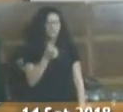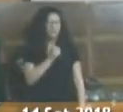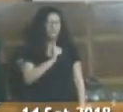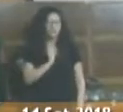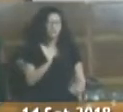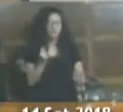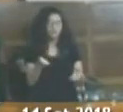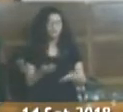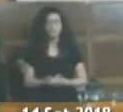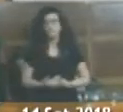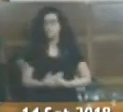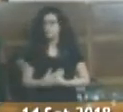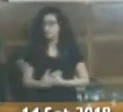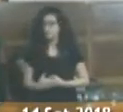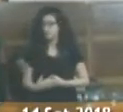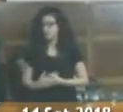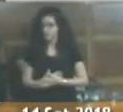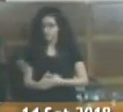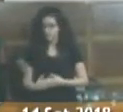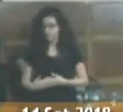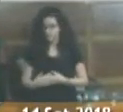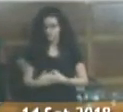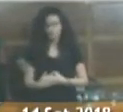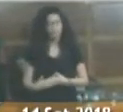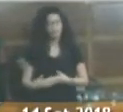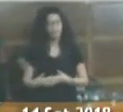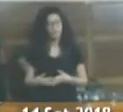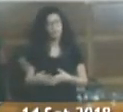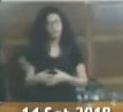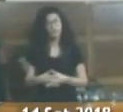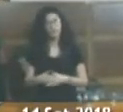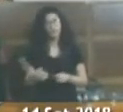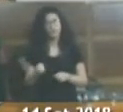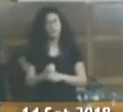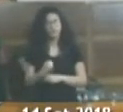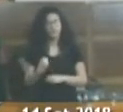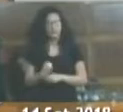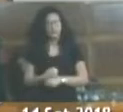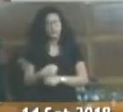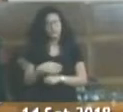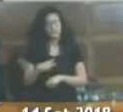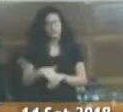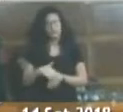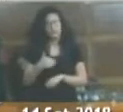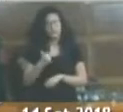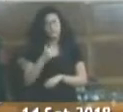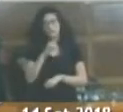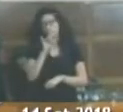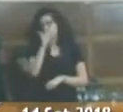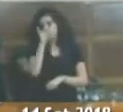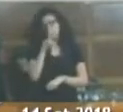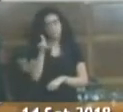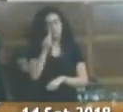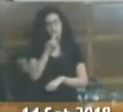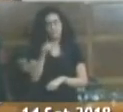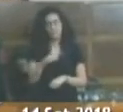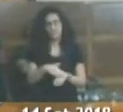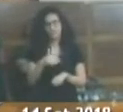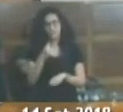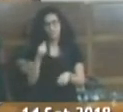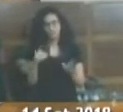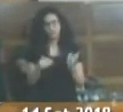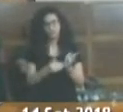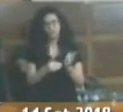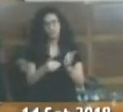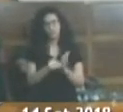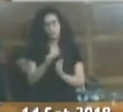né? De a gente estar construindo dignidade, não é só direito, mas dignidade, o mínimo para aquele povo da